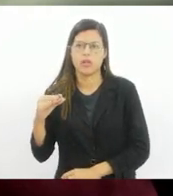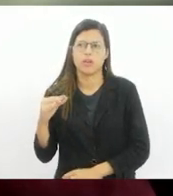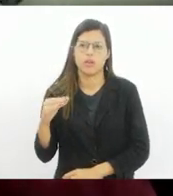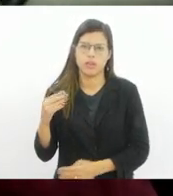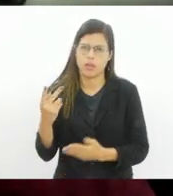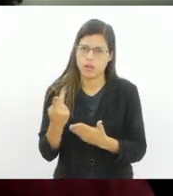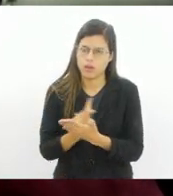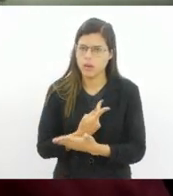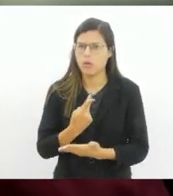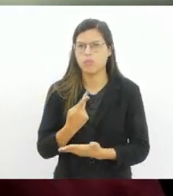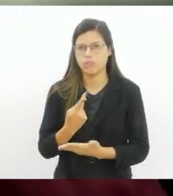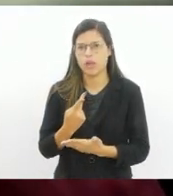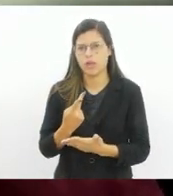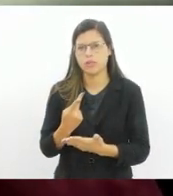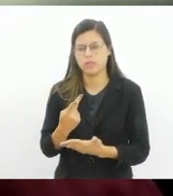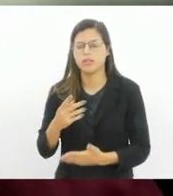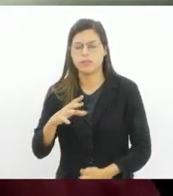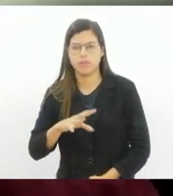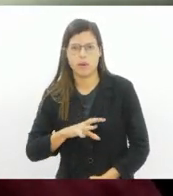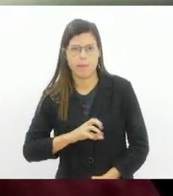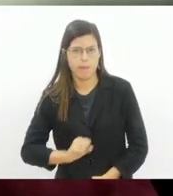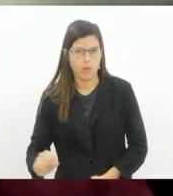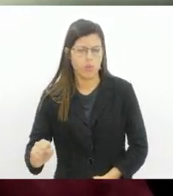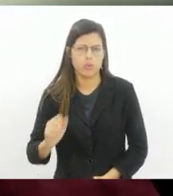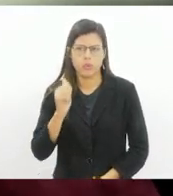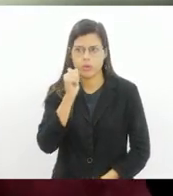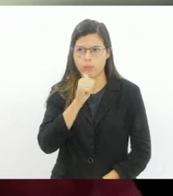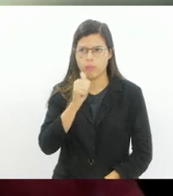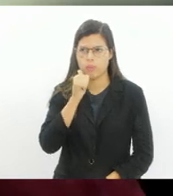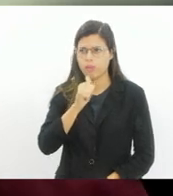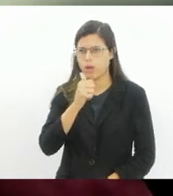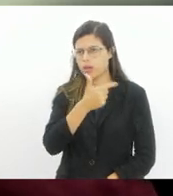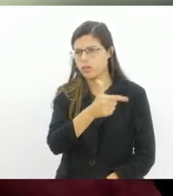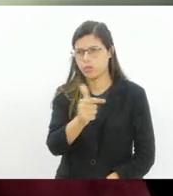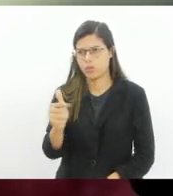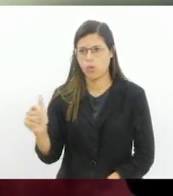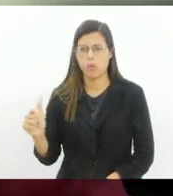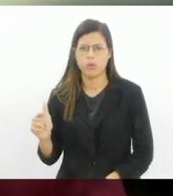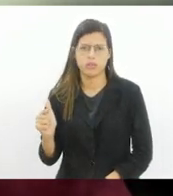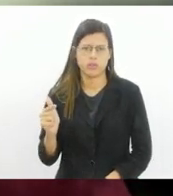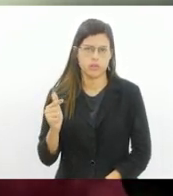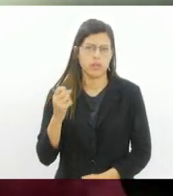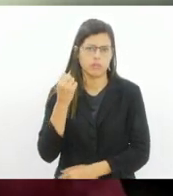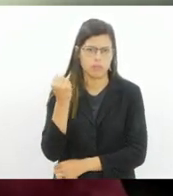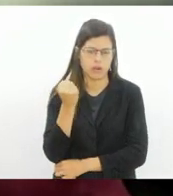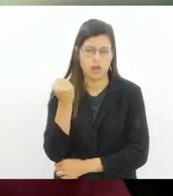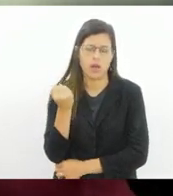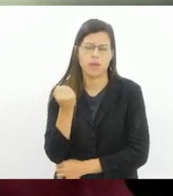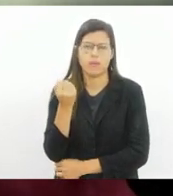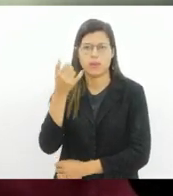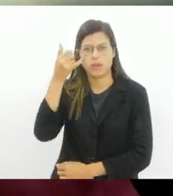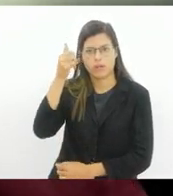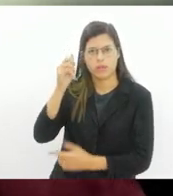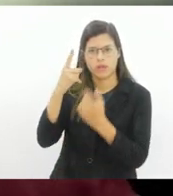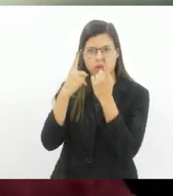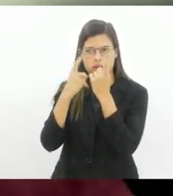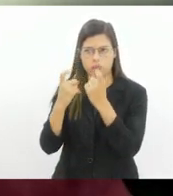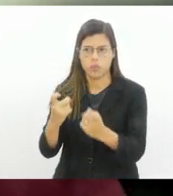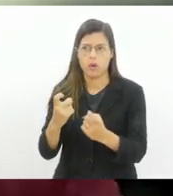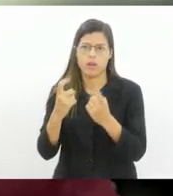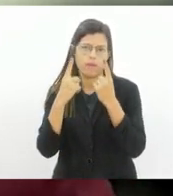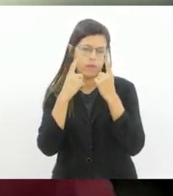da gestação, e as mulheres em geral, em todo o ciclo gravídico puerperal, para que elas não passem por situações de violência, como a